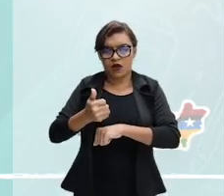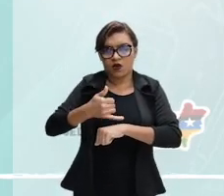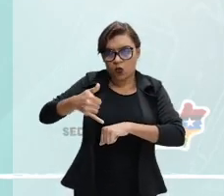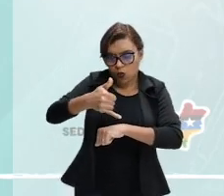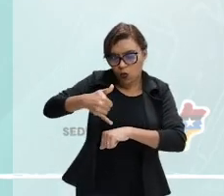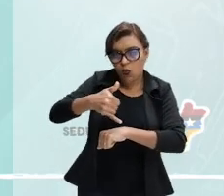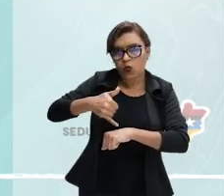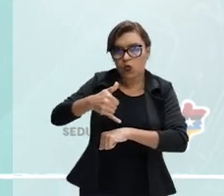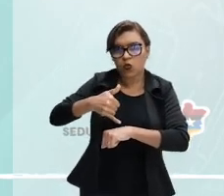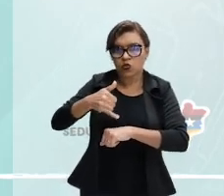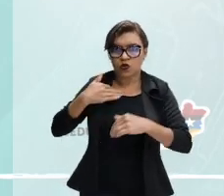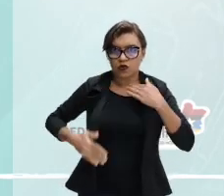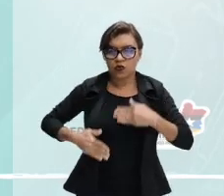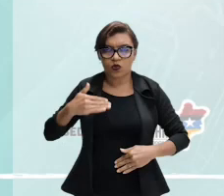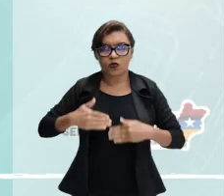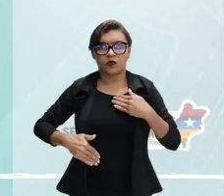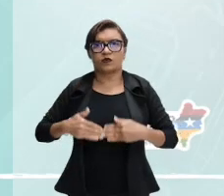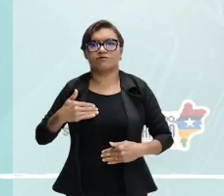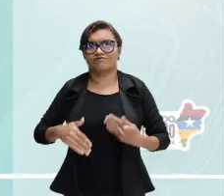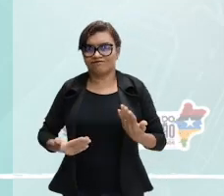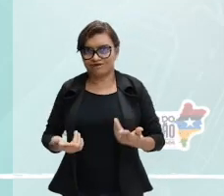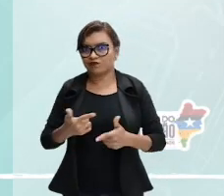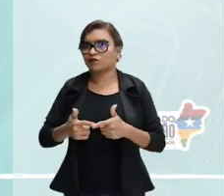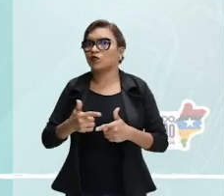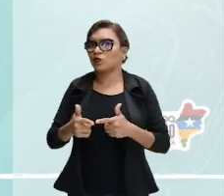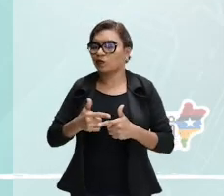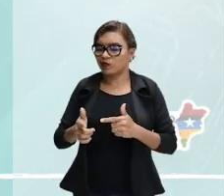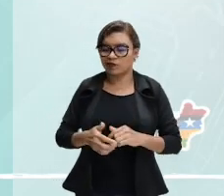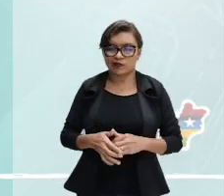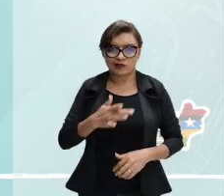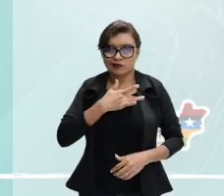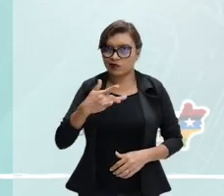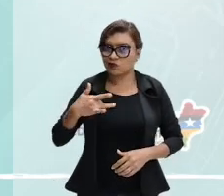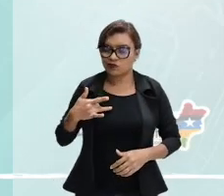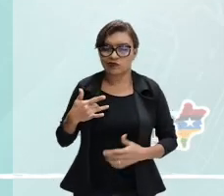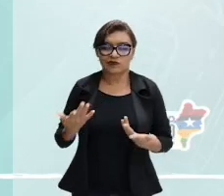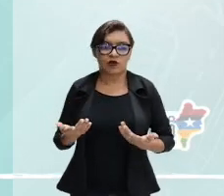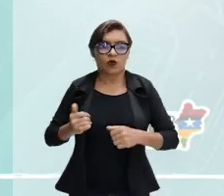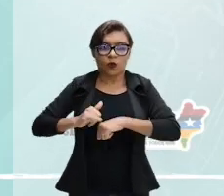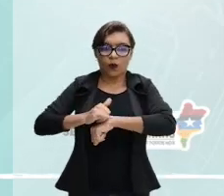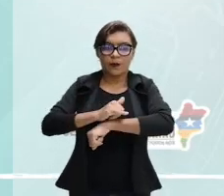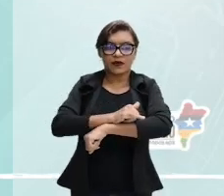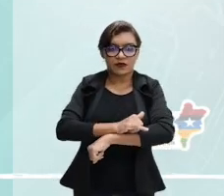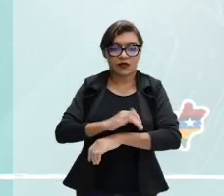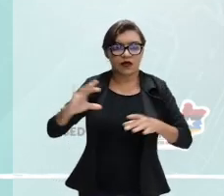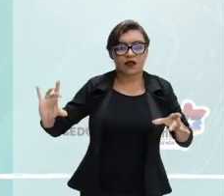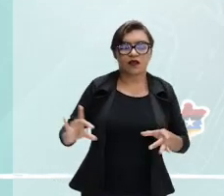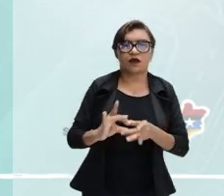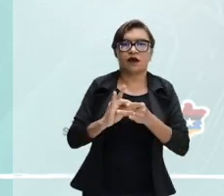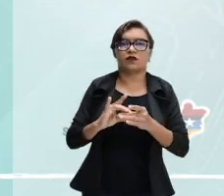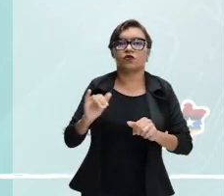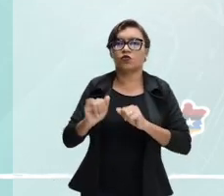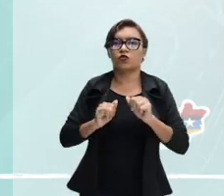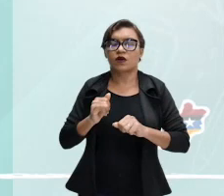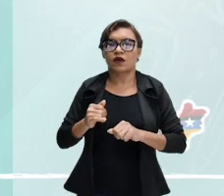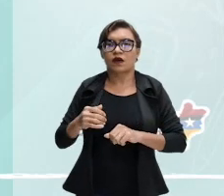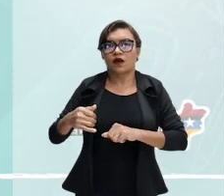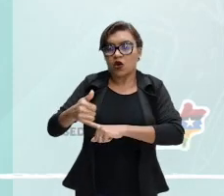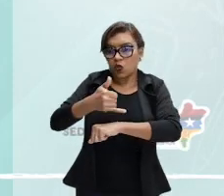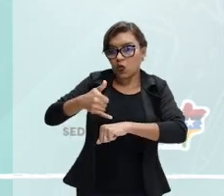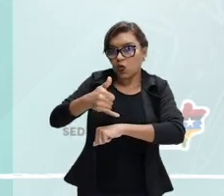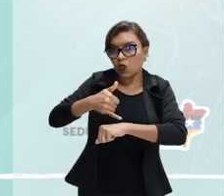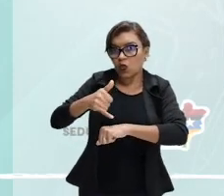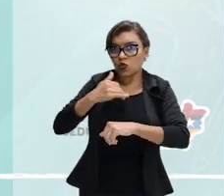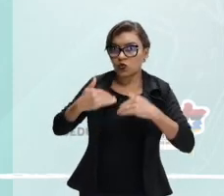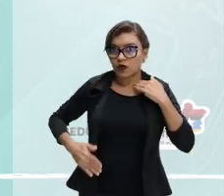por comprometer a saúde do indivíduo. Percebam bem que obesidade está ligado a gordura corporal e não